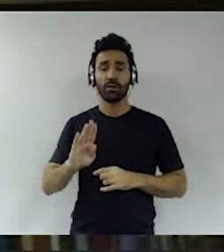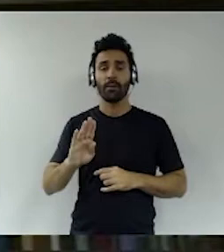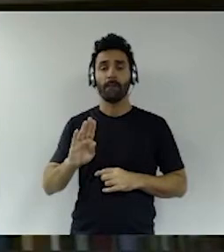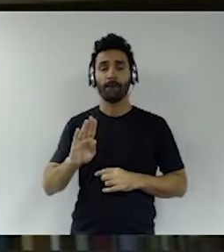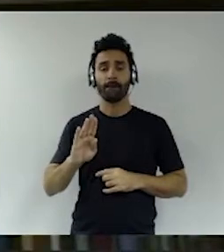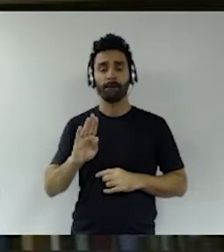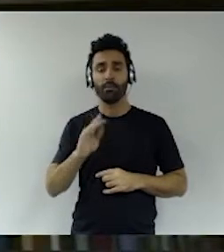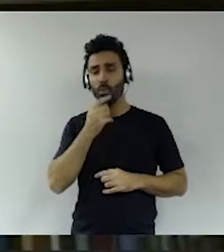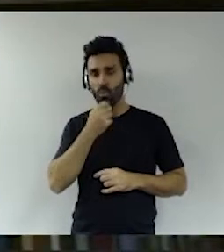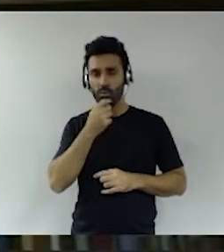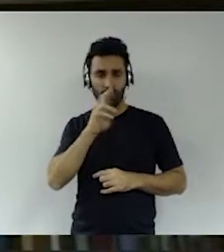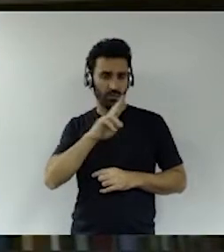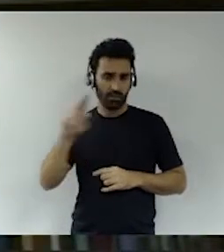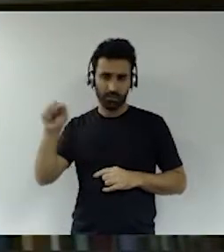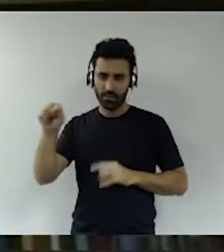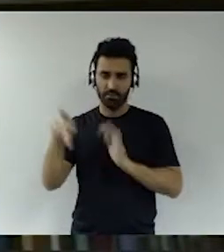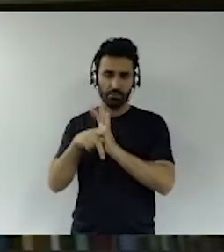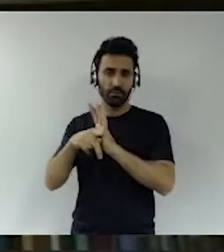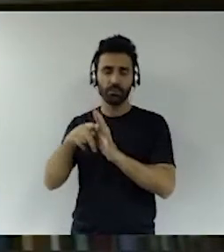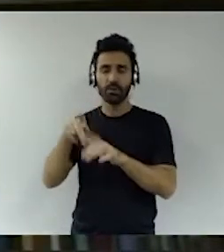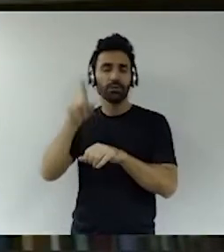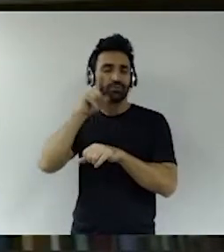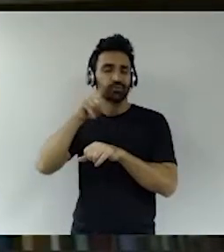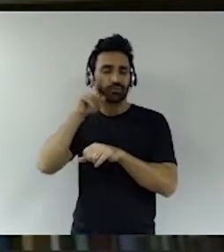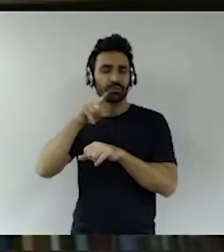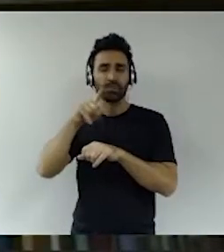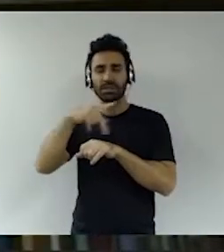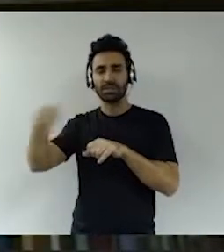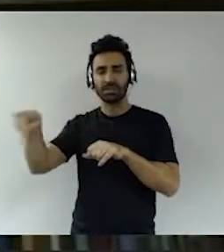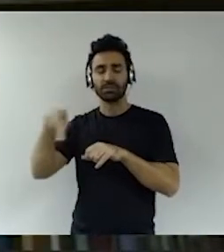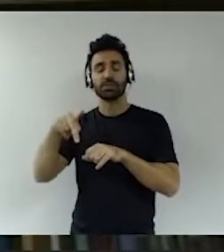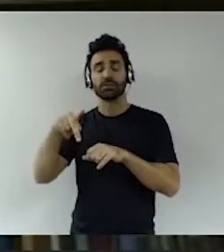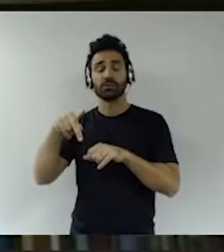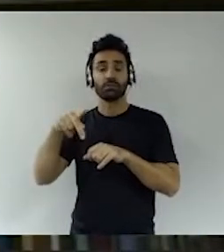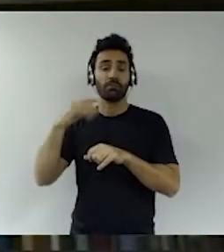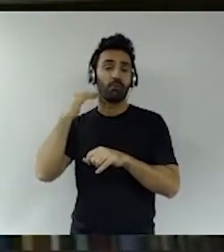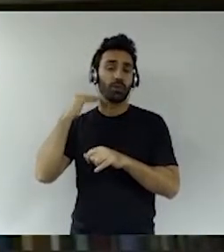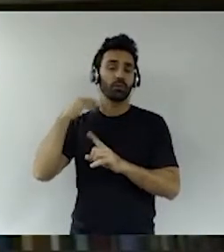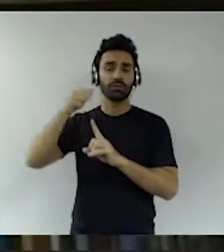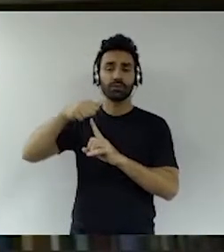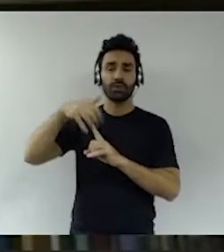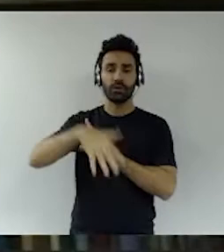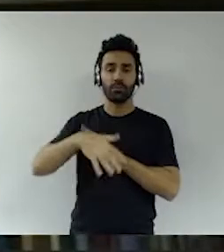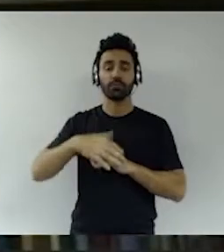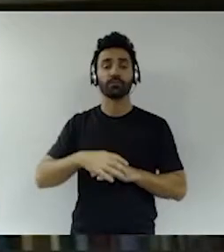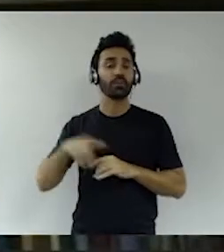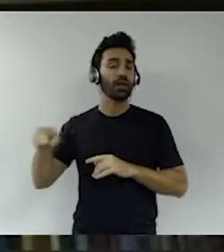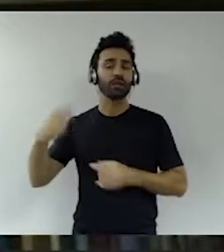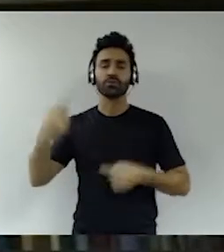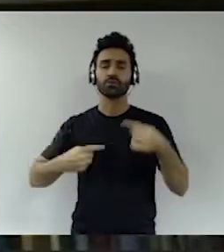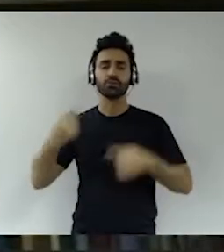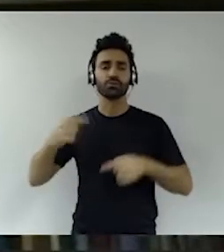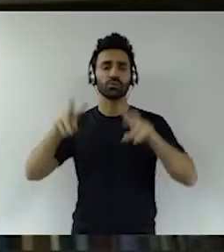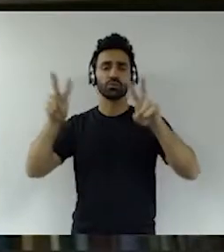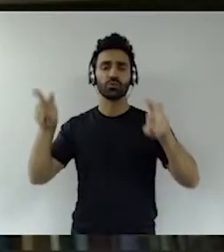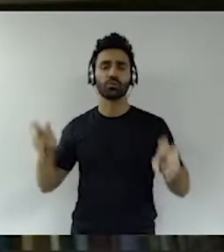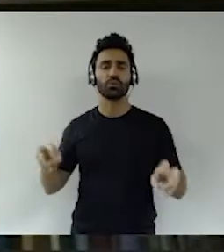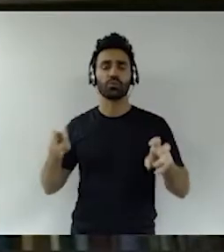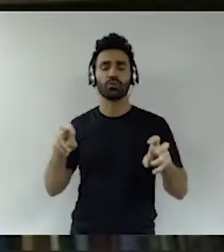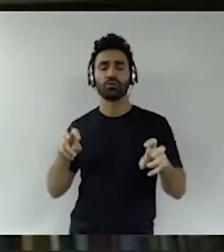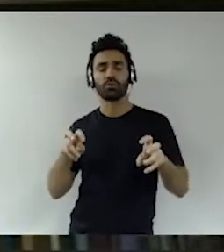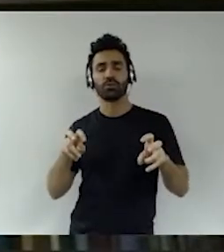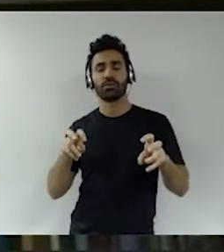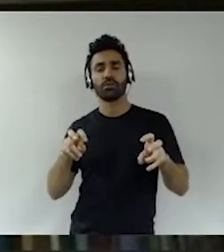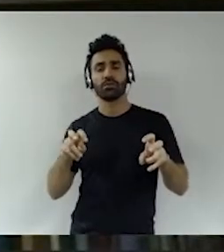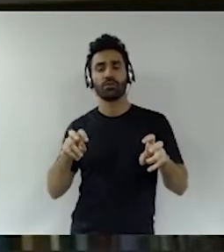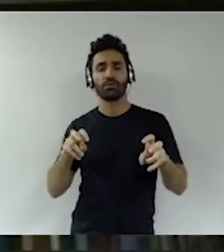Bernanke, por ocasião aí da discussão sobre o que eles chamaram lá de quantitative easing,